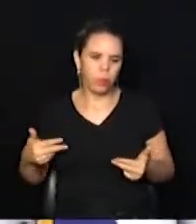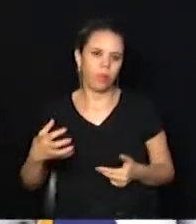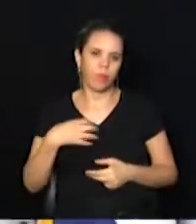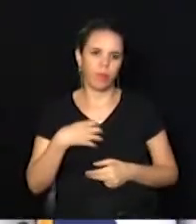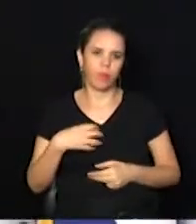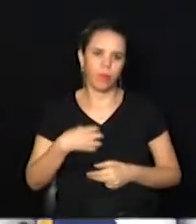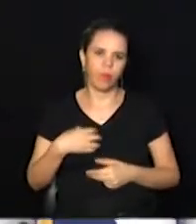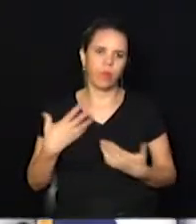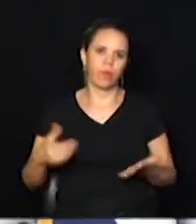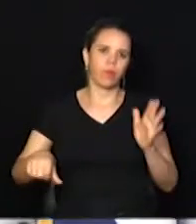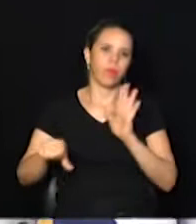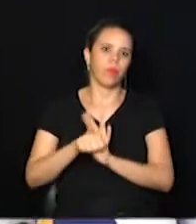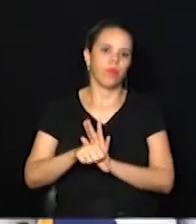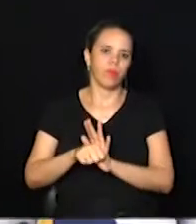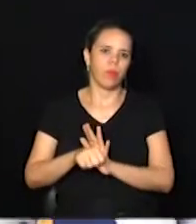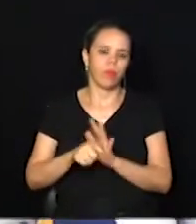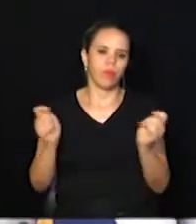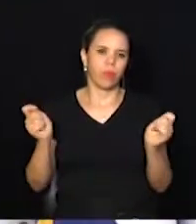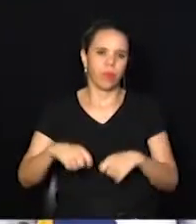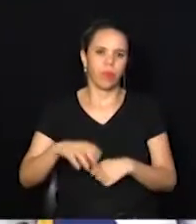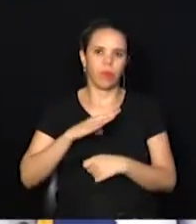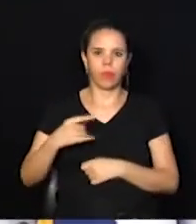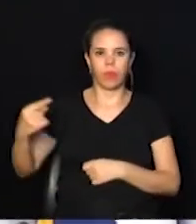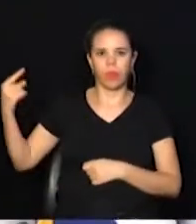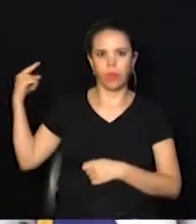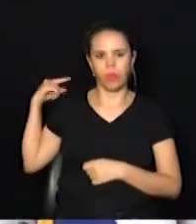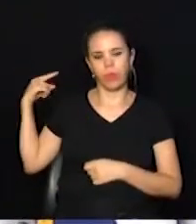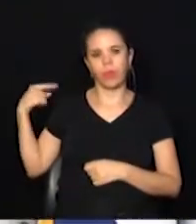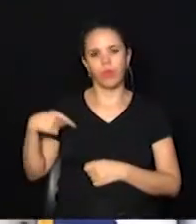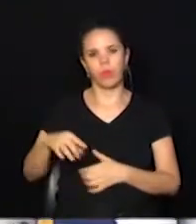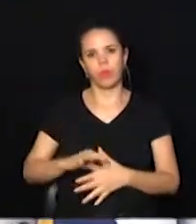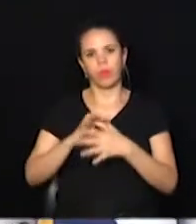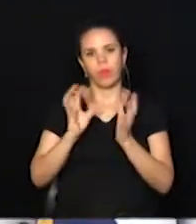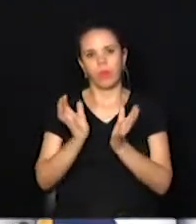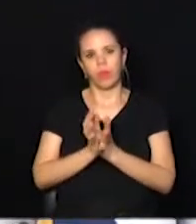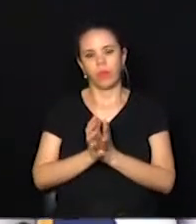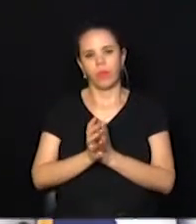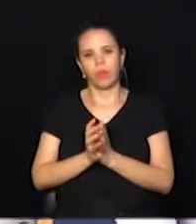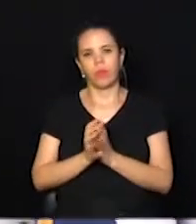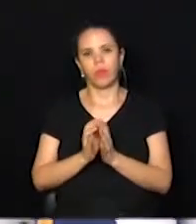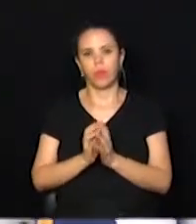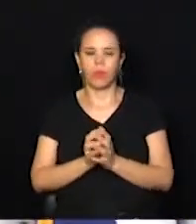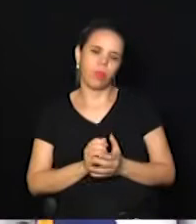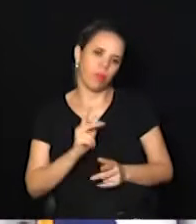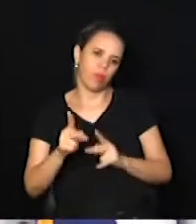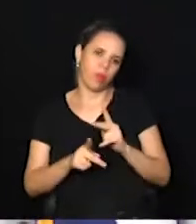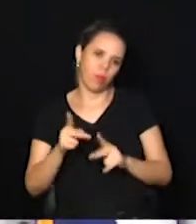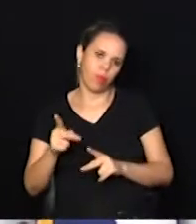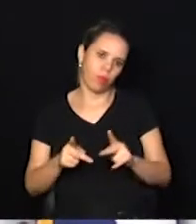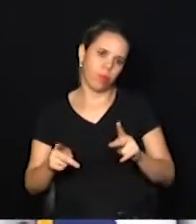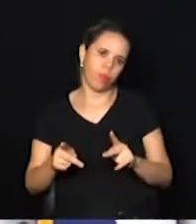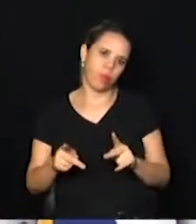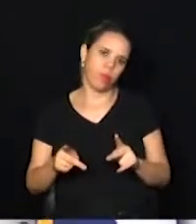o quanto o crime organizado era poderoso nessa cidade, liderado por um tripé do setor